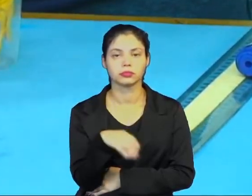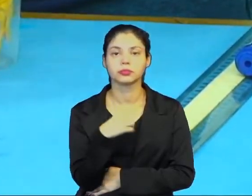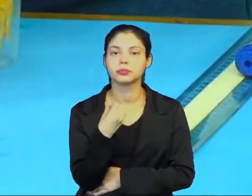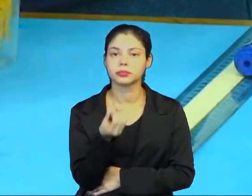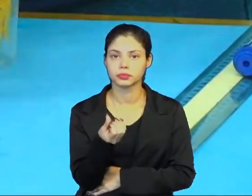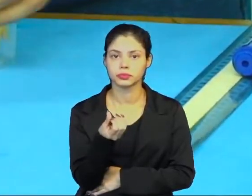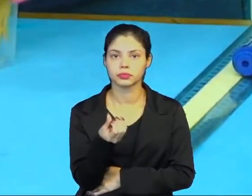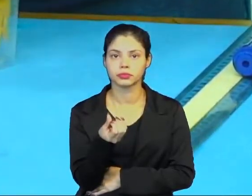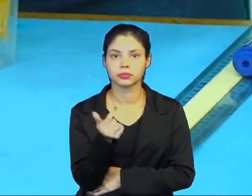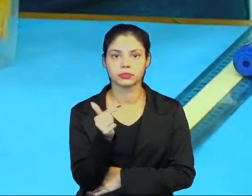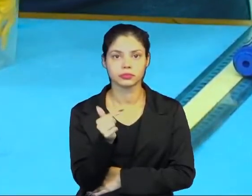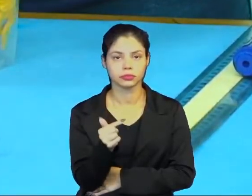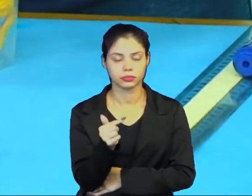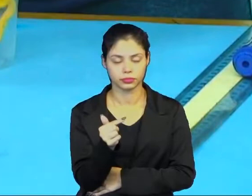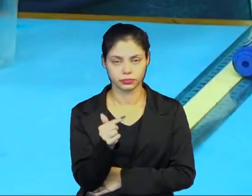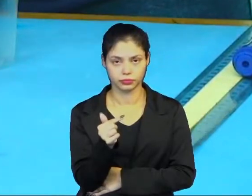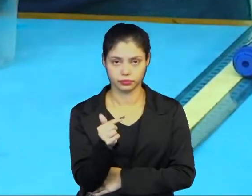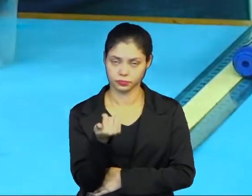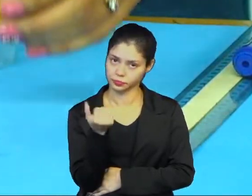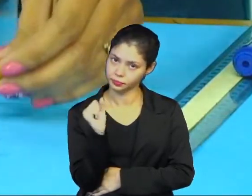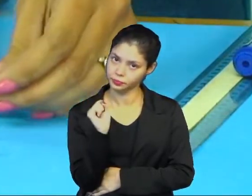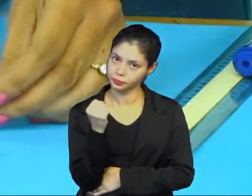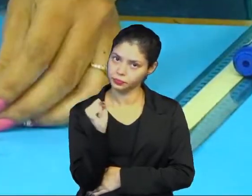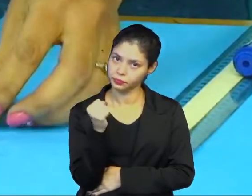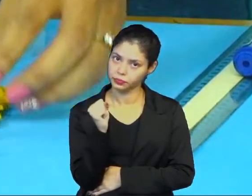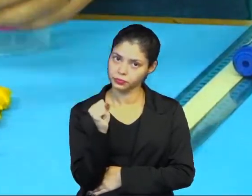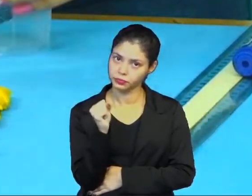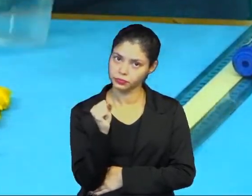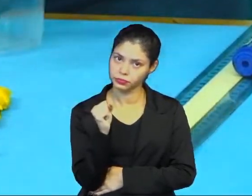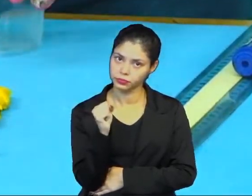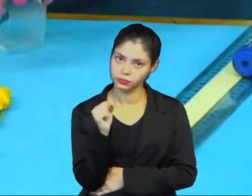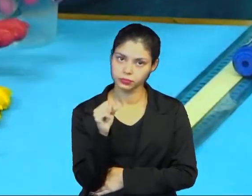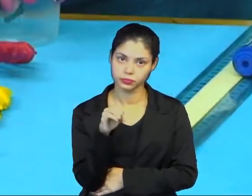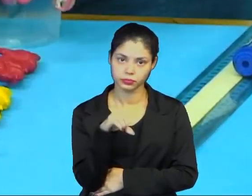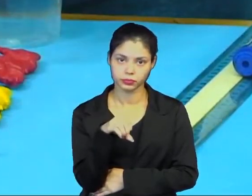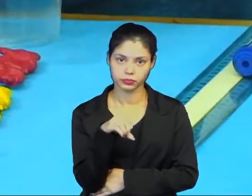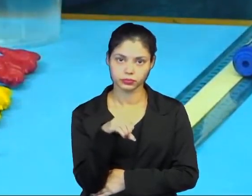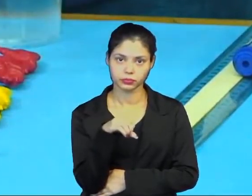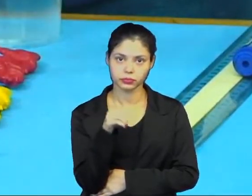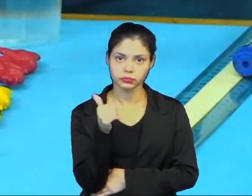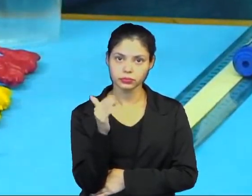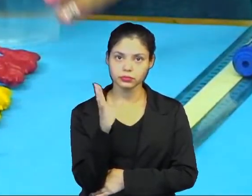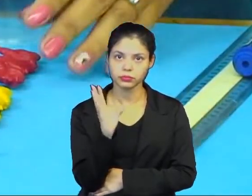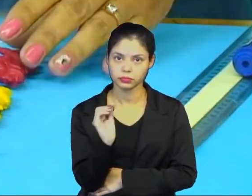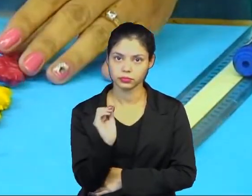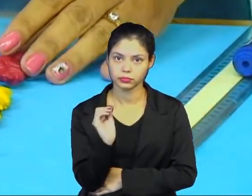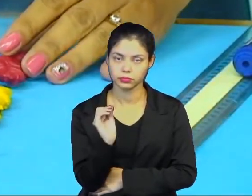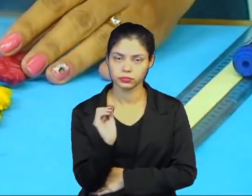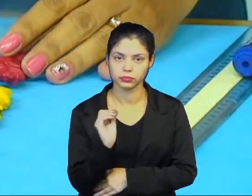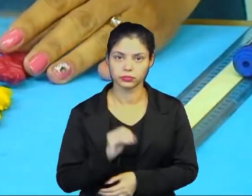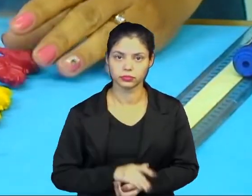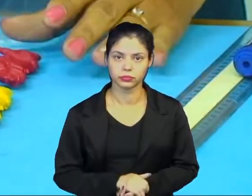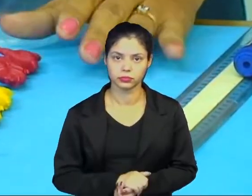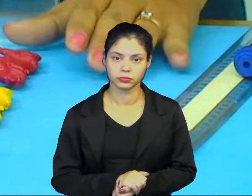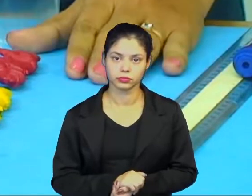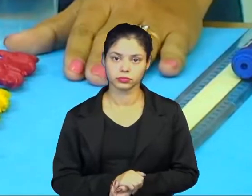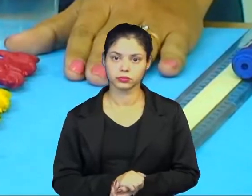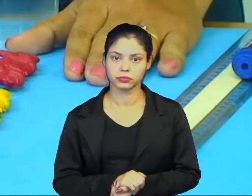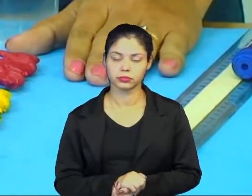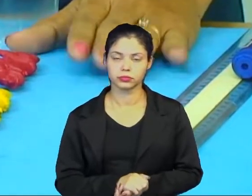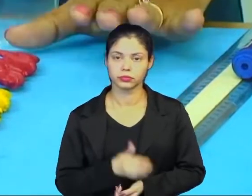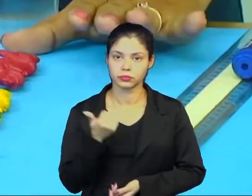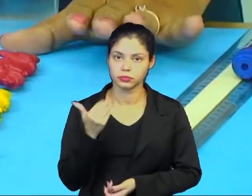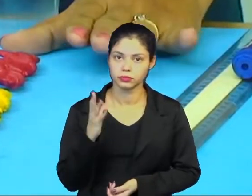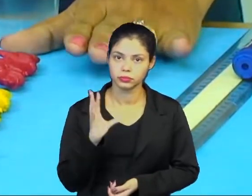5, 6, 7, 8, 9, 10. Então,